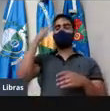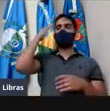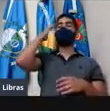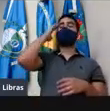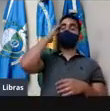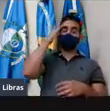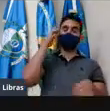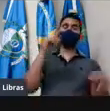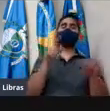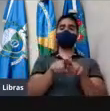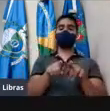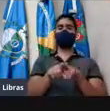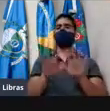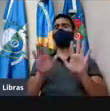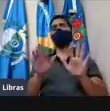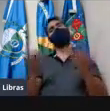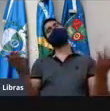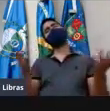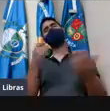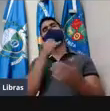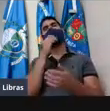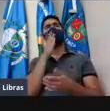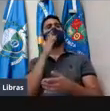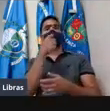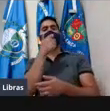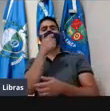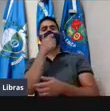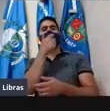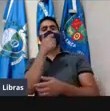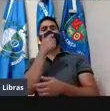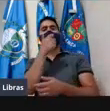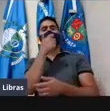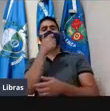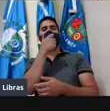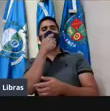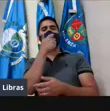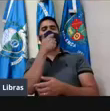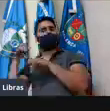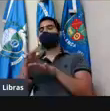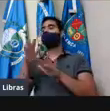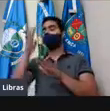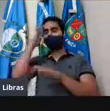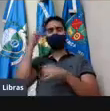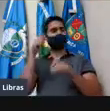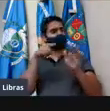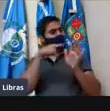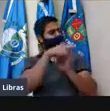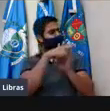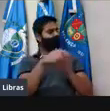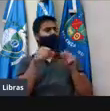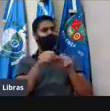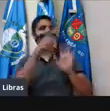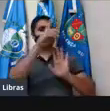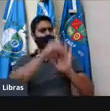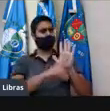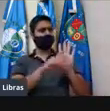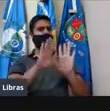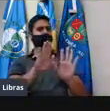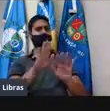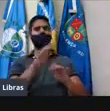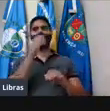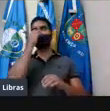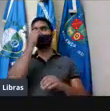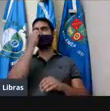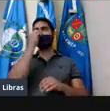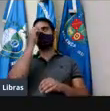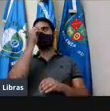compreensão. Claro, que os bares estão lotados. Eu acho que tem que fiscalizar, tem que cumprir o decreto, mas não tem que